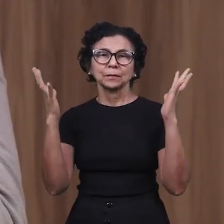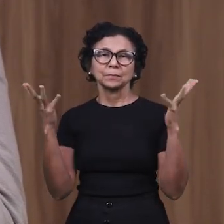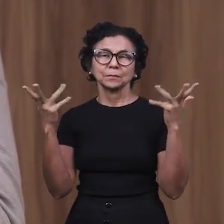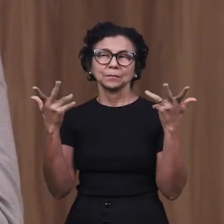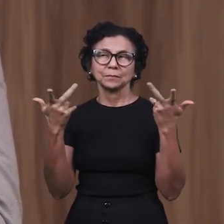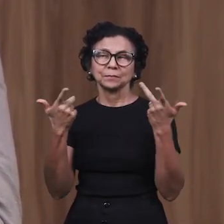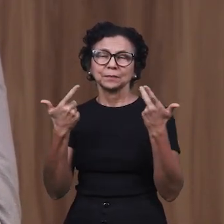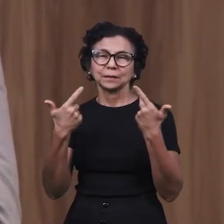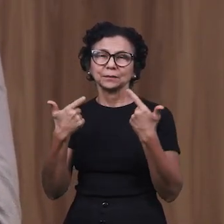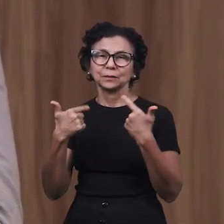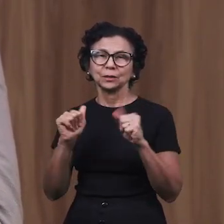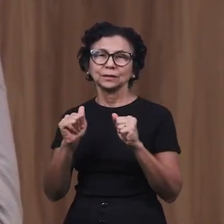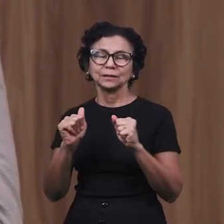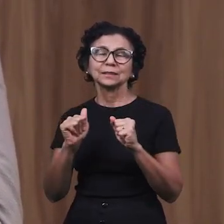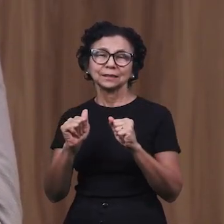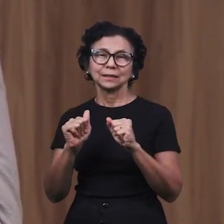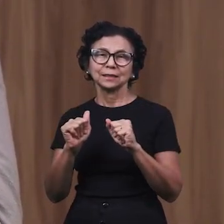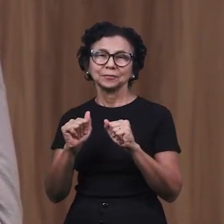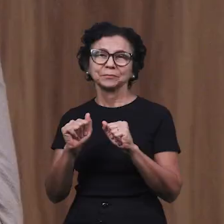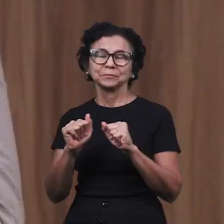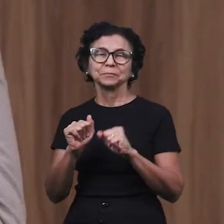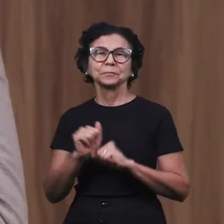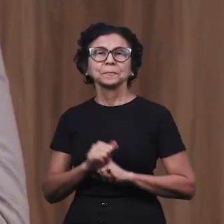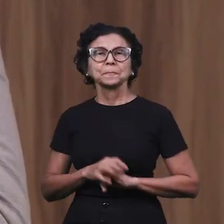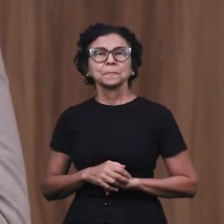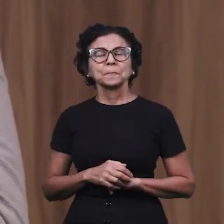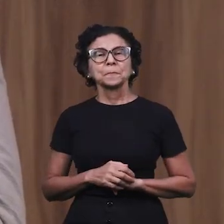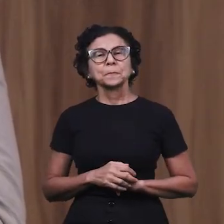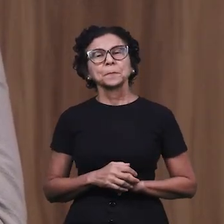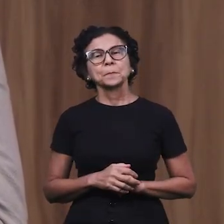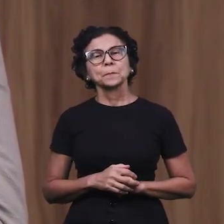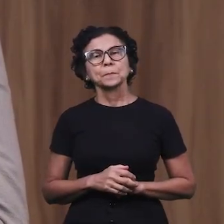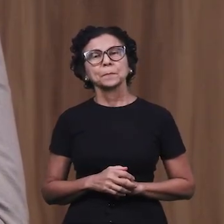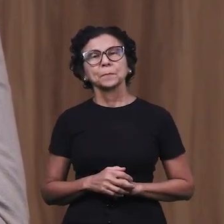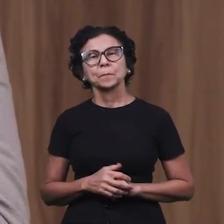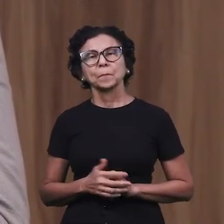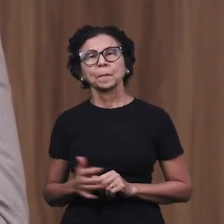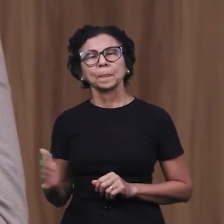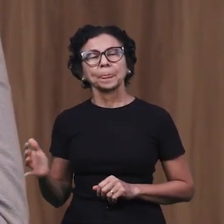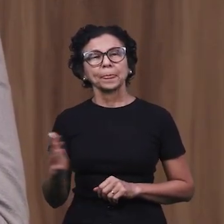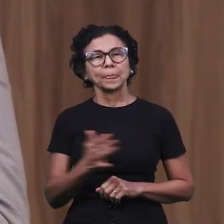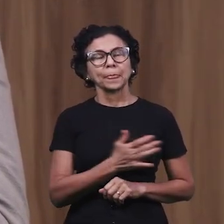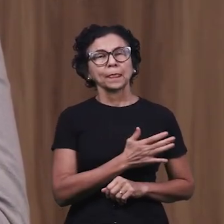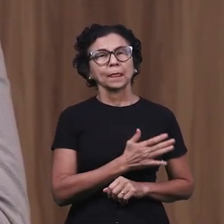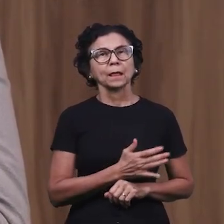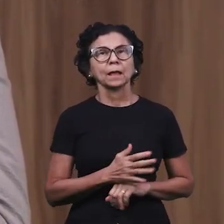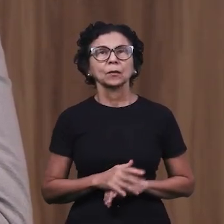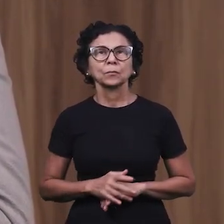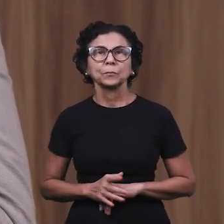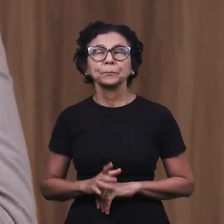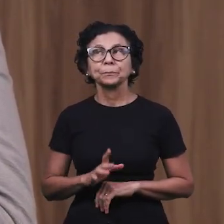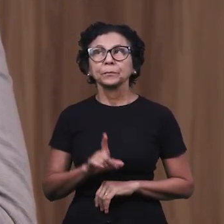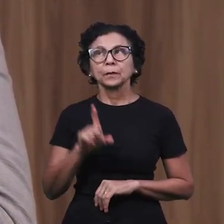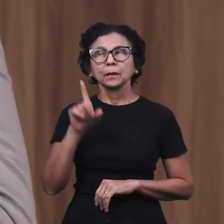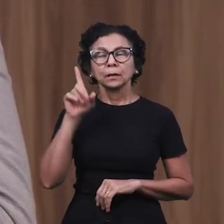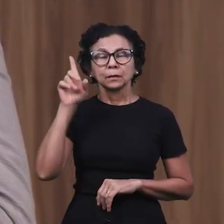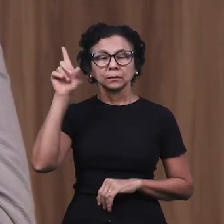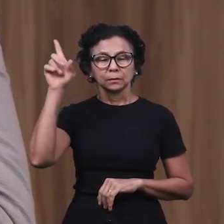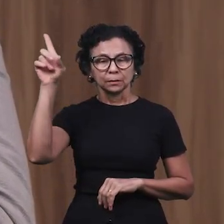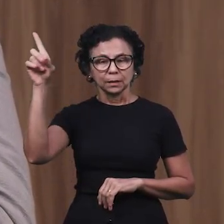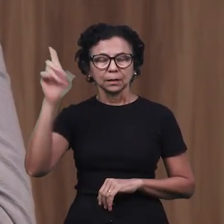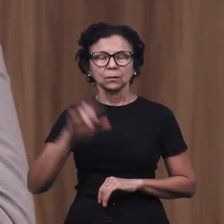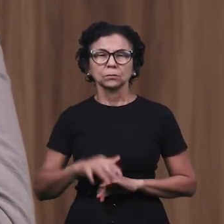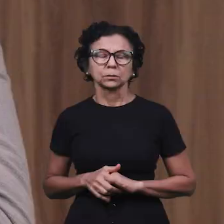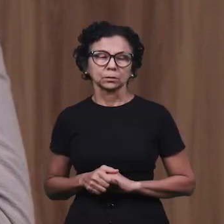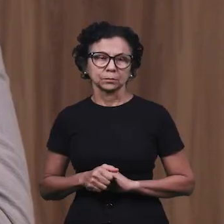profético. Interessante que, como o senhor bem colocou, podemos dizer que Deus ele usou as